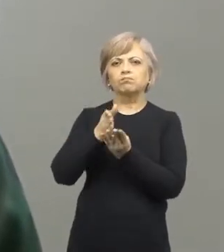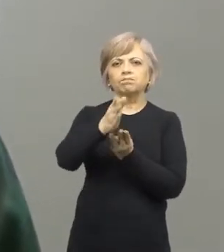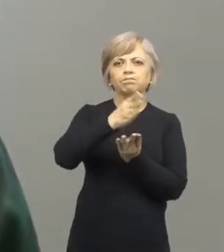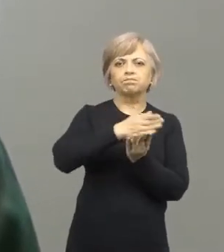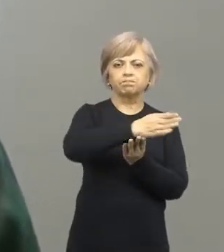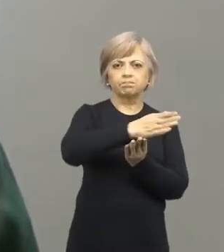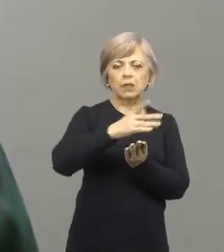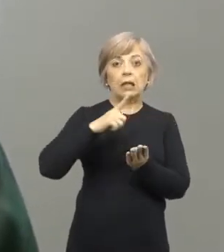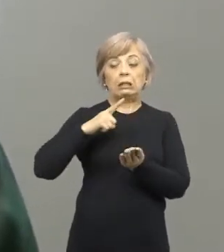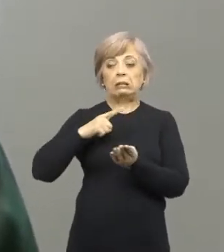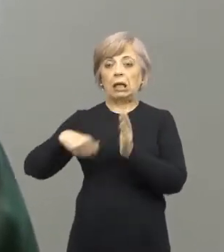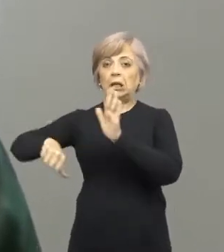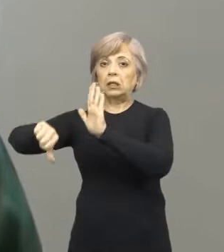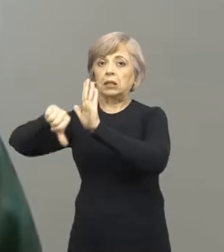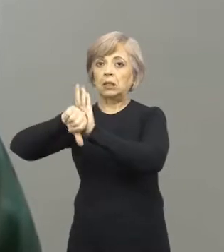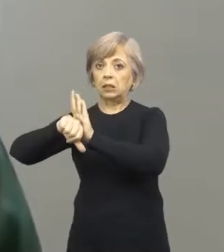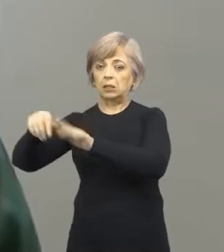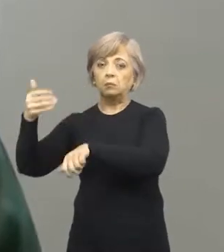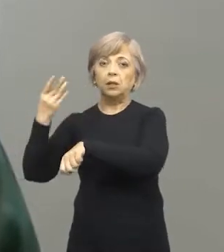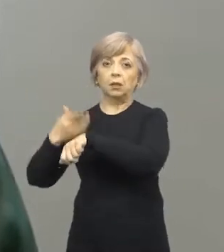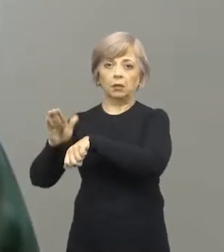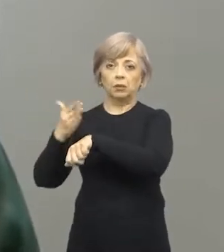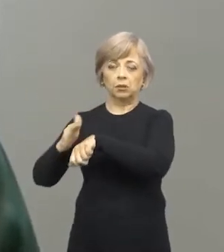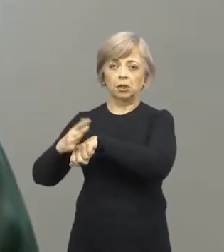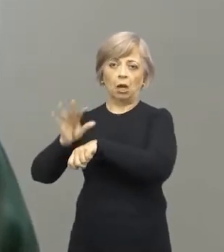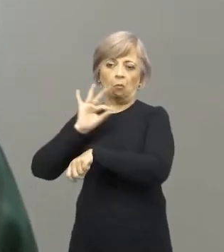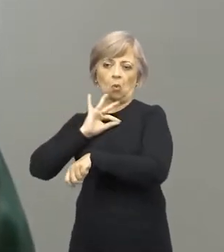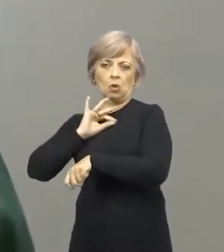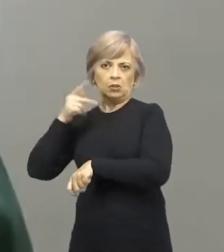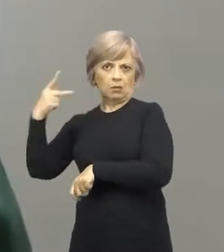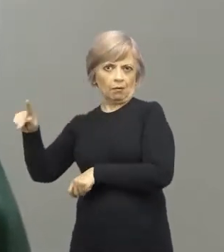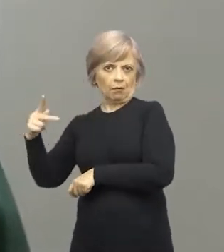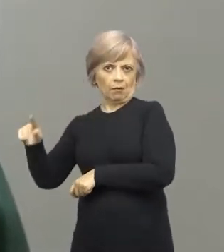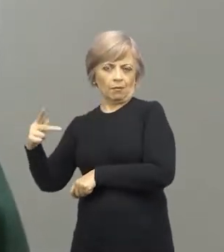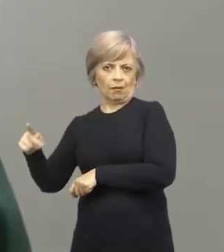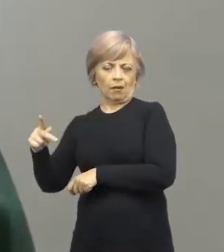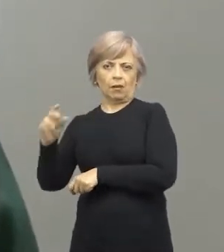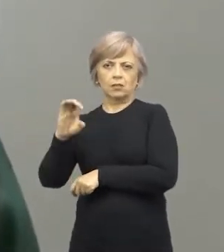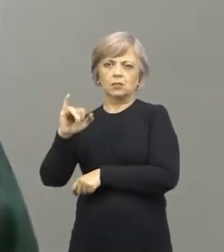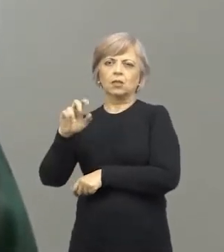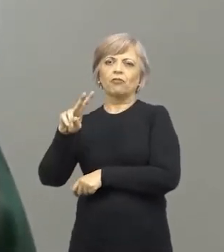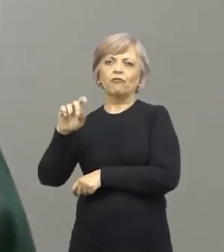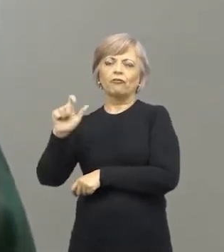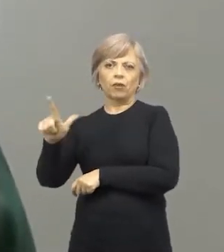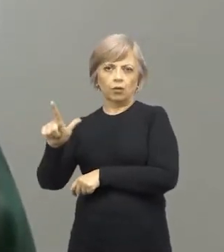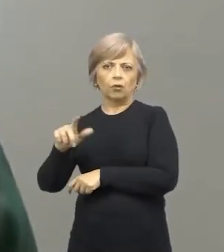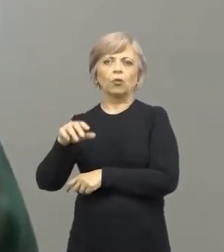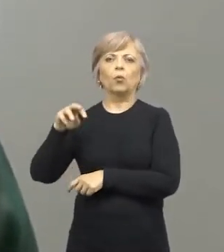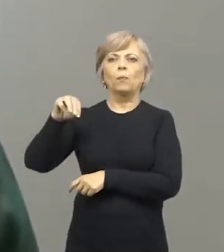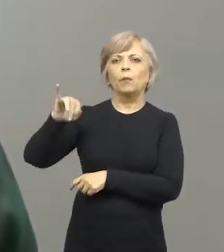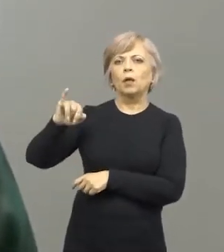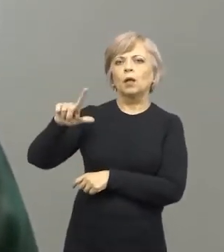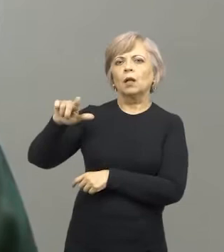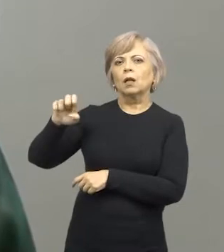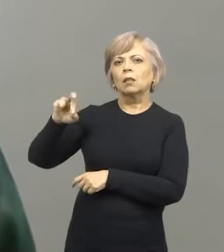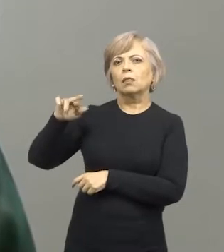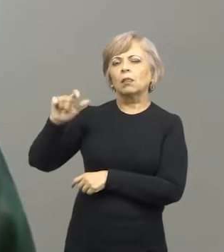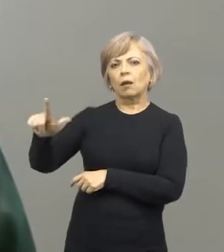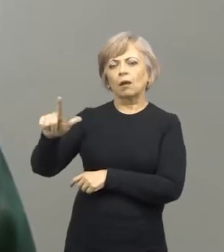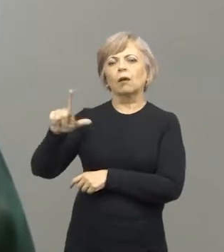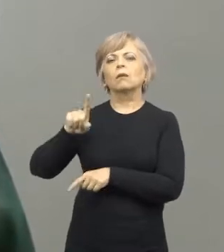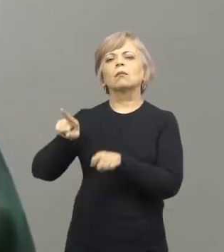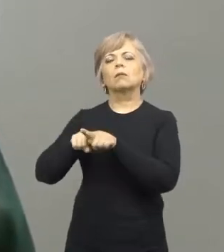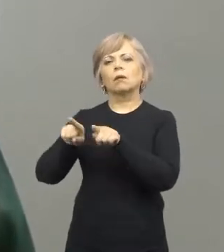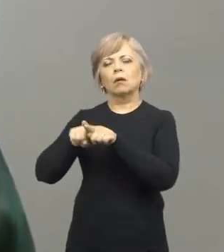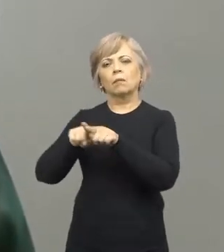quando há crimes praticados por policiais militares, policiais civis e agentes